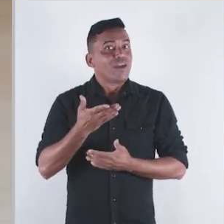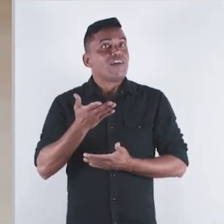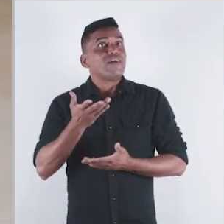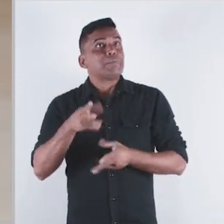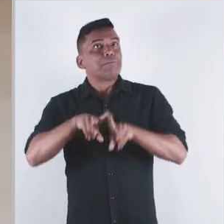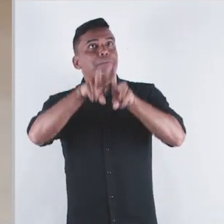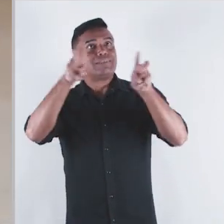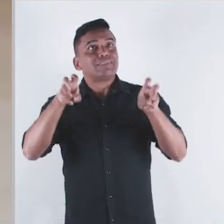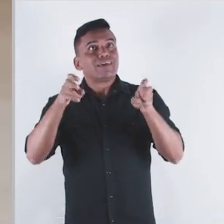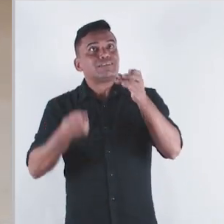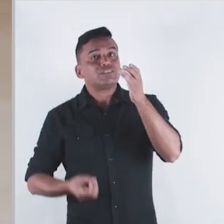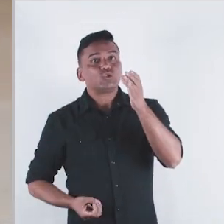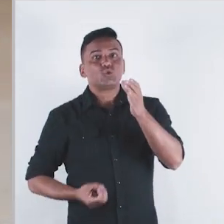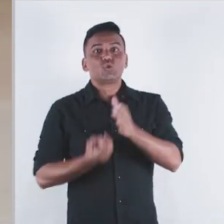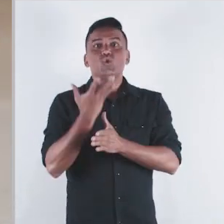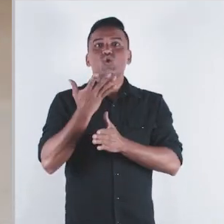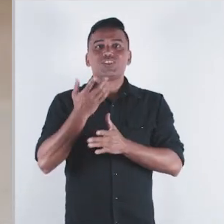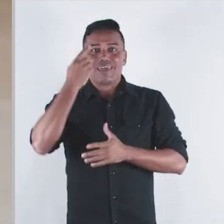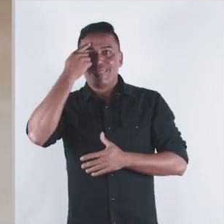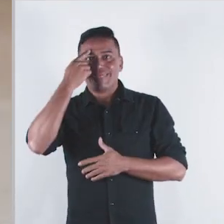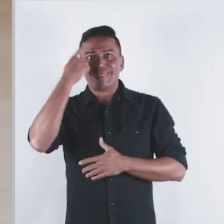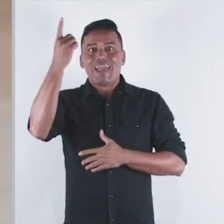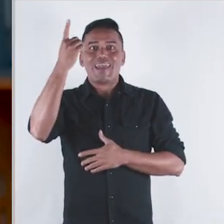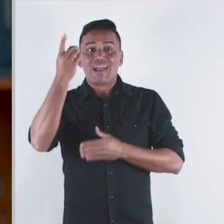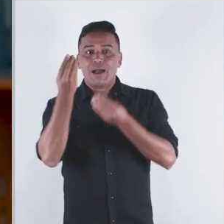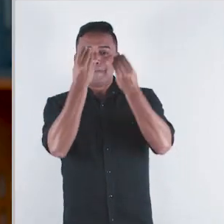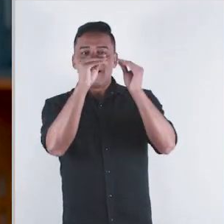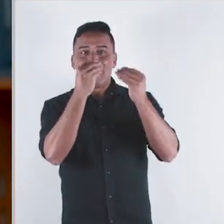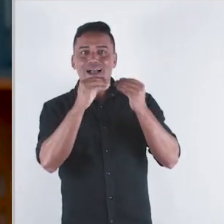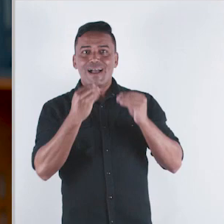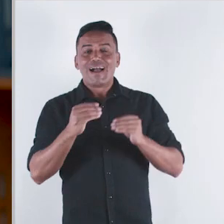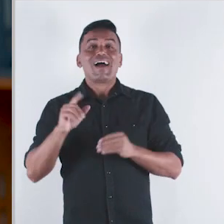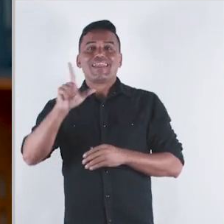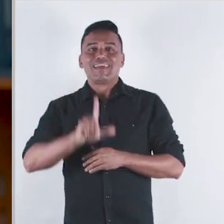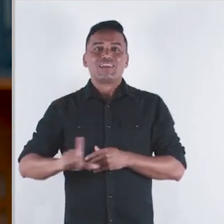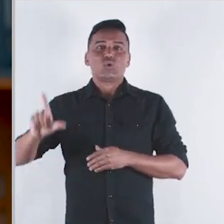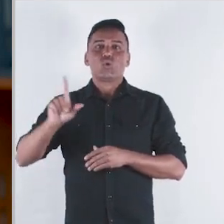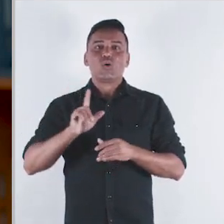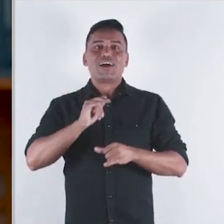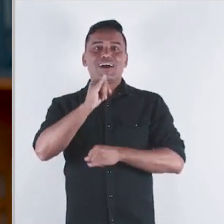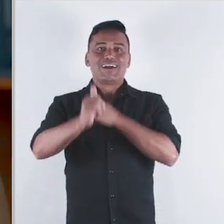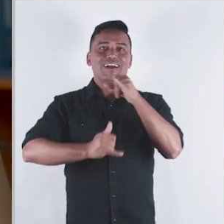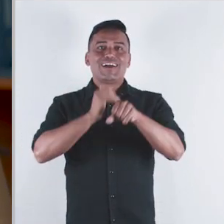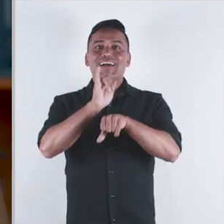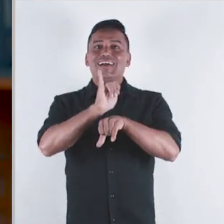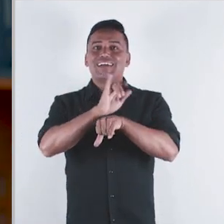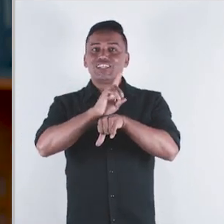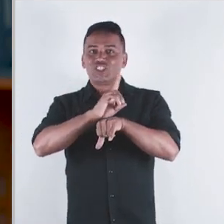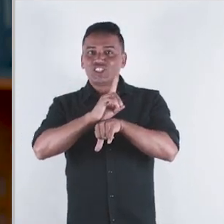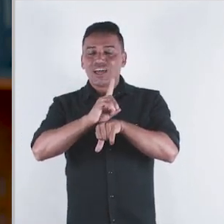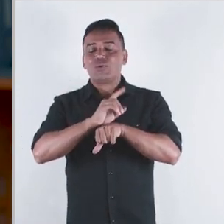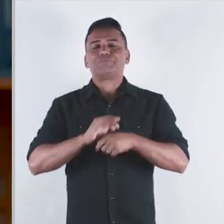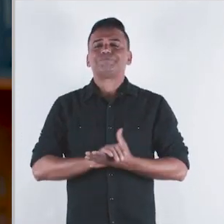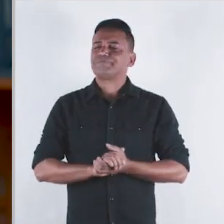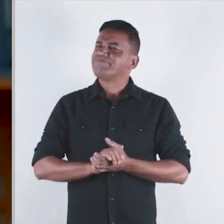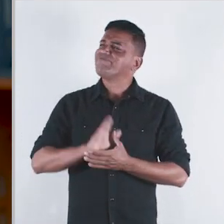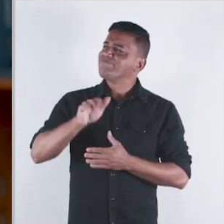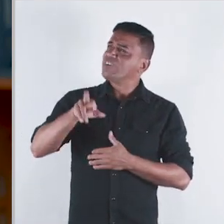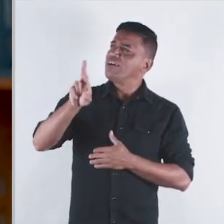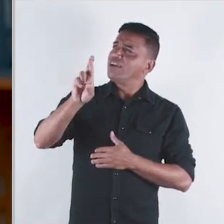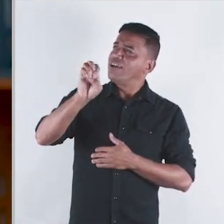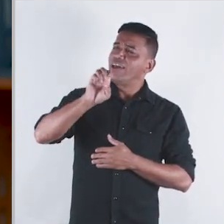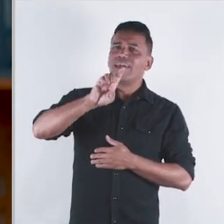pesquisa e de onde surge também a ideia do repositório. Maravilha. Rejane, a gente sempre